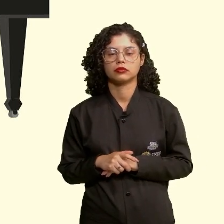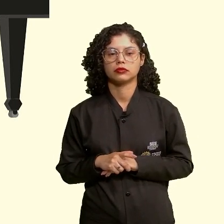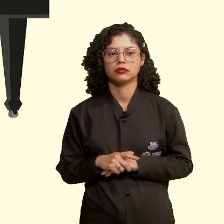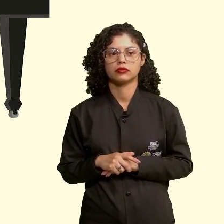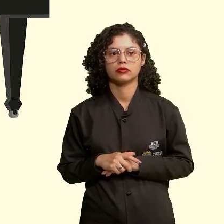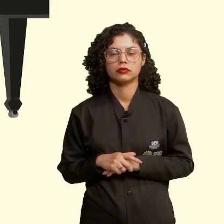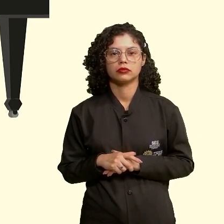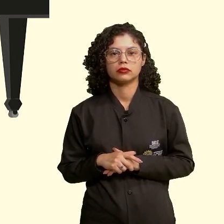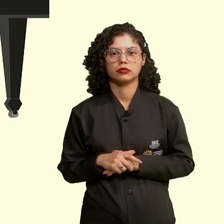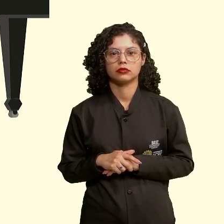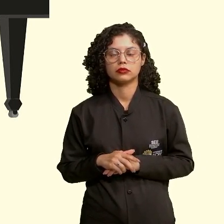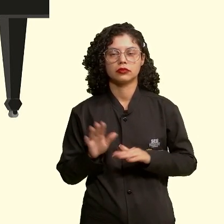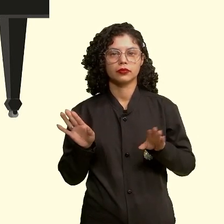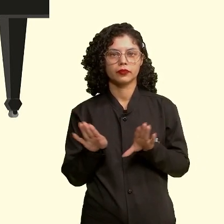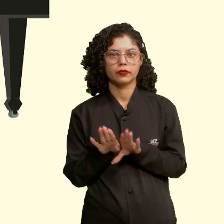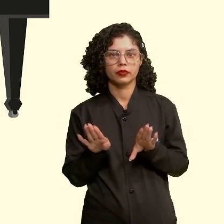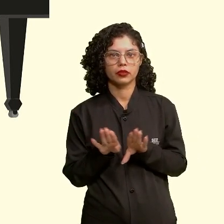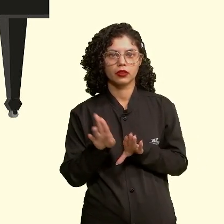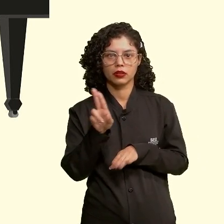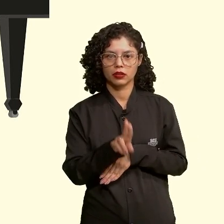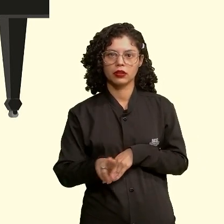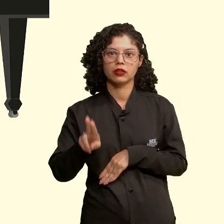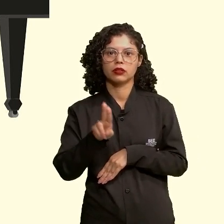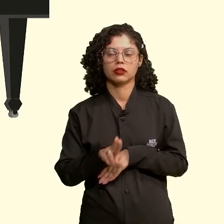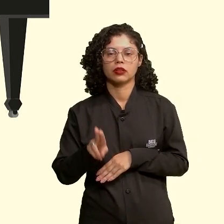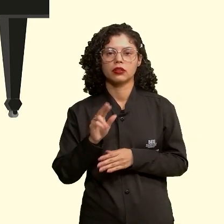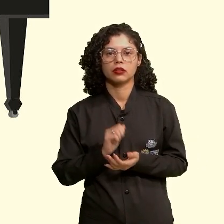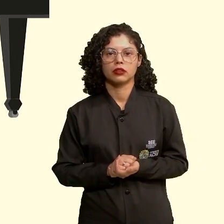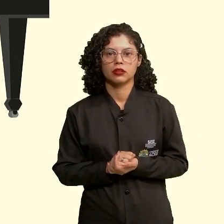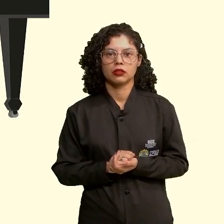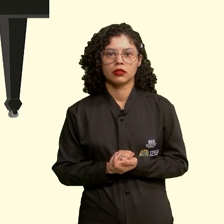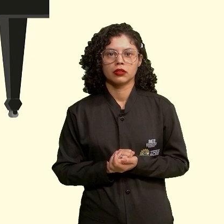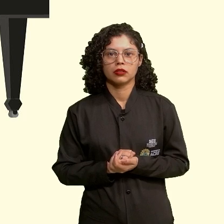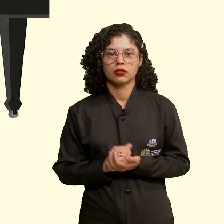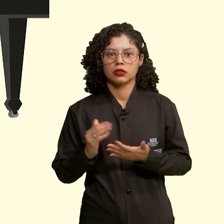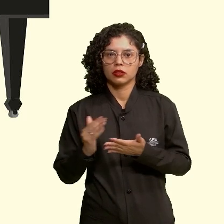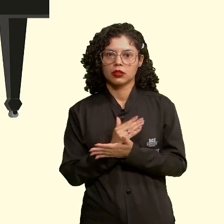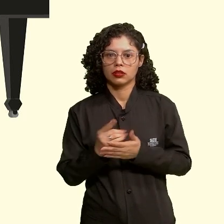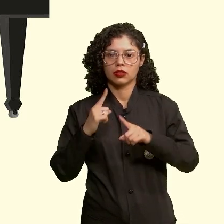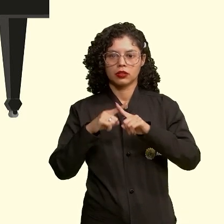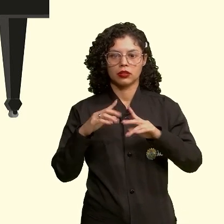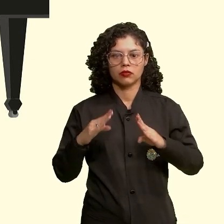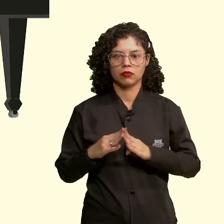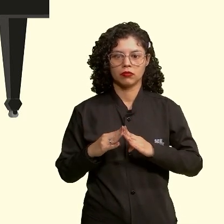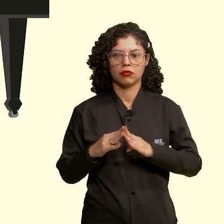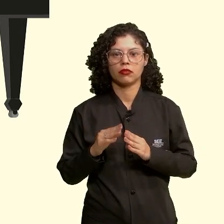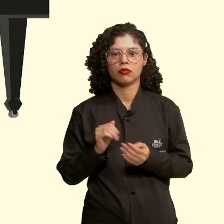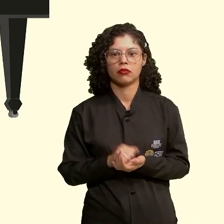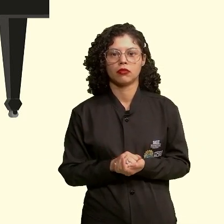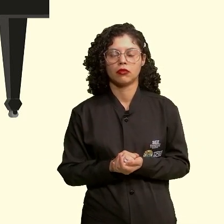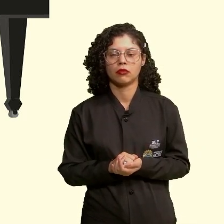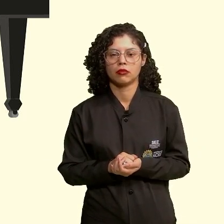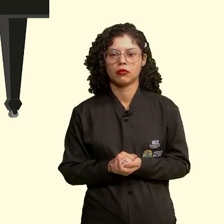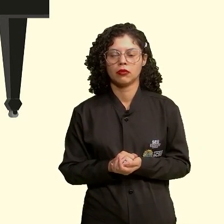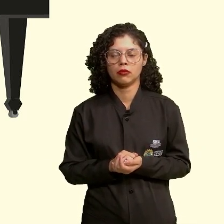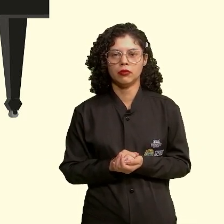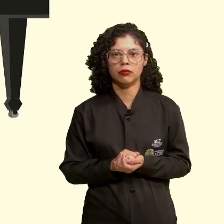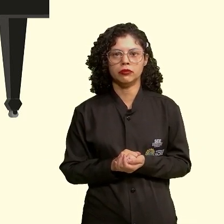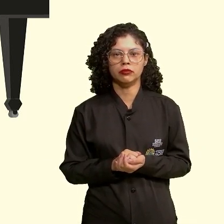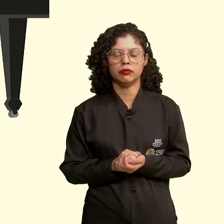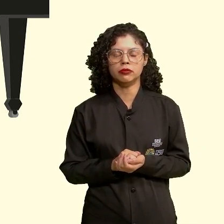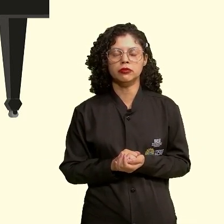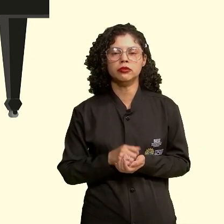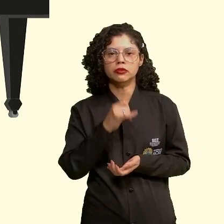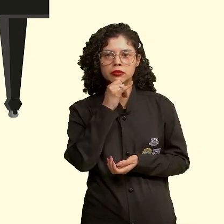né? Que também é utilizado em algumas igrejas, né? Aqui, de uma forma assim, para a